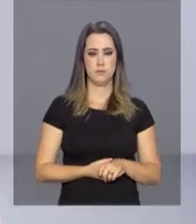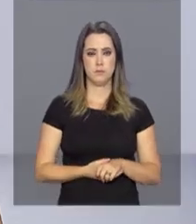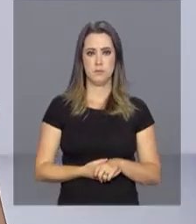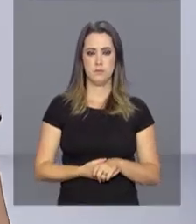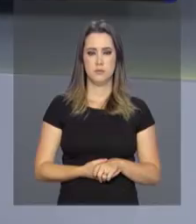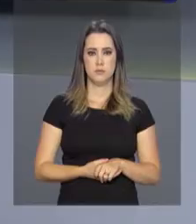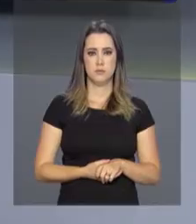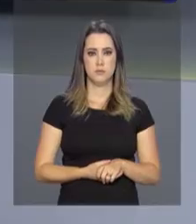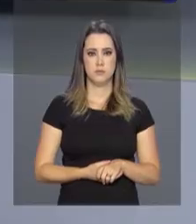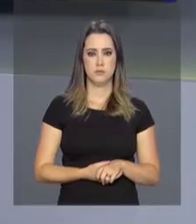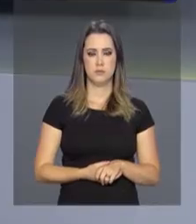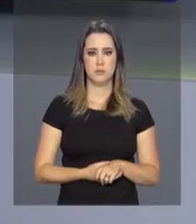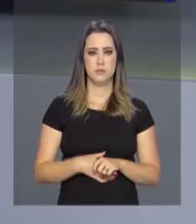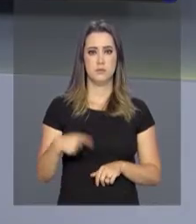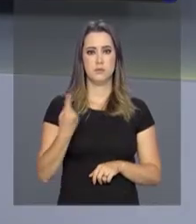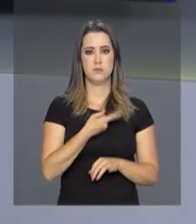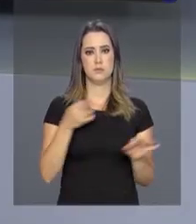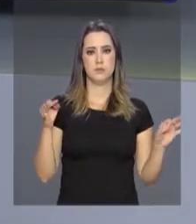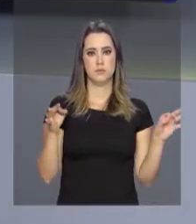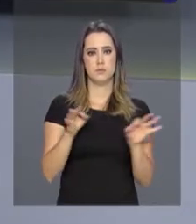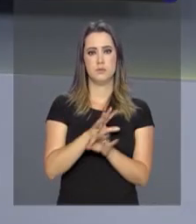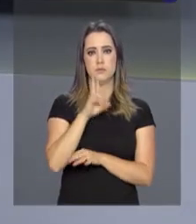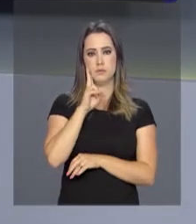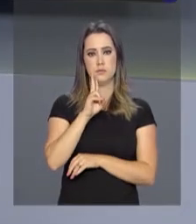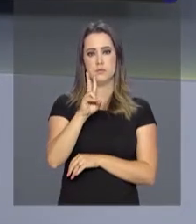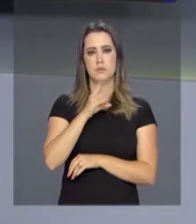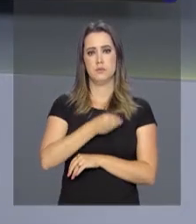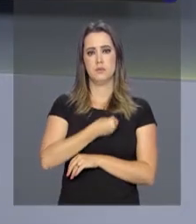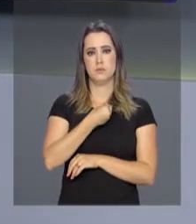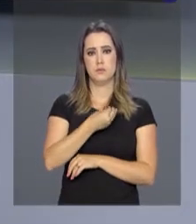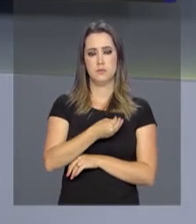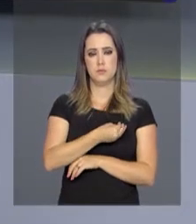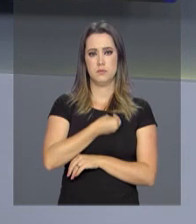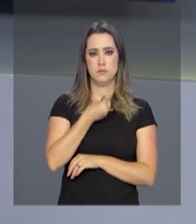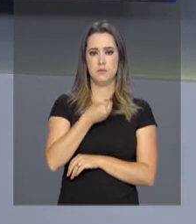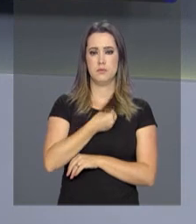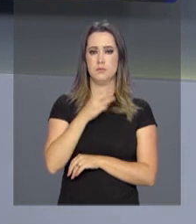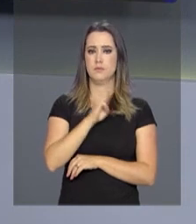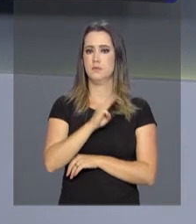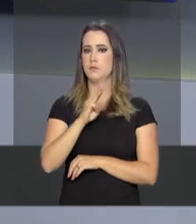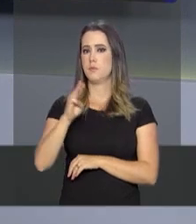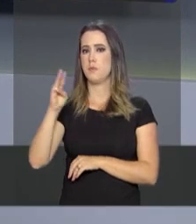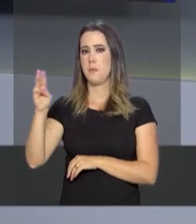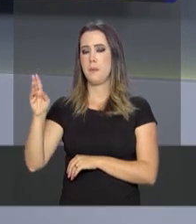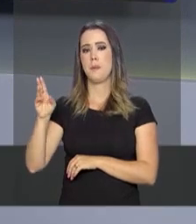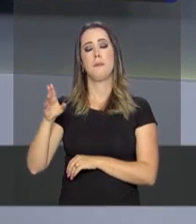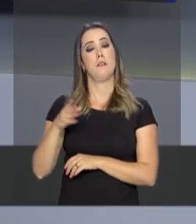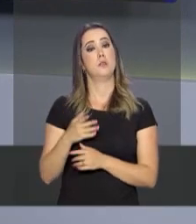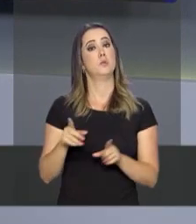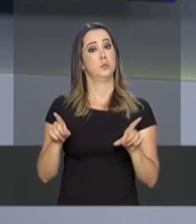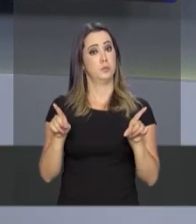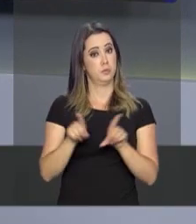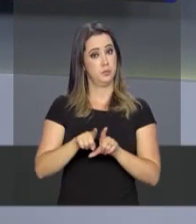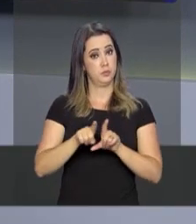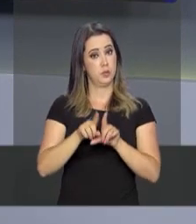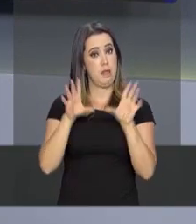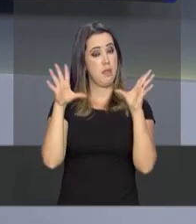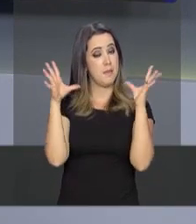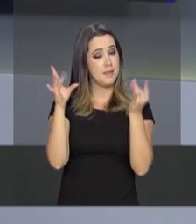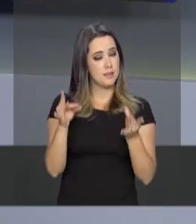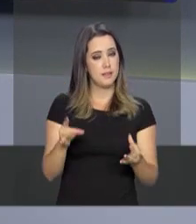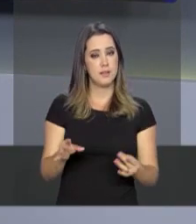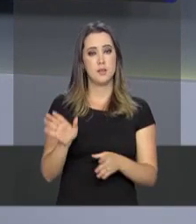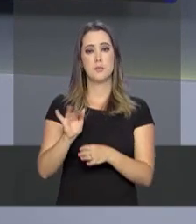comprasagriculturafamiliar.gov.br. Nós ficamos por aqui, você acompanha a programação ao vivo pelo site da NBR na internet e todas